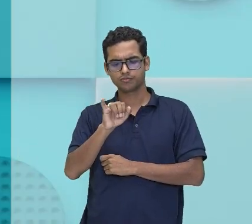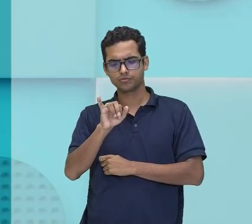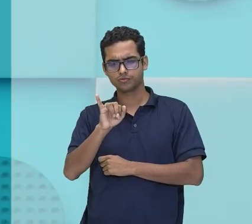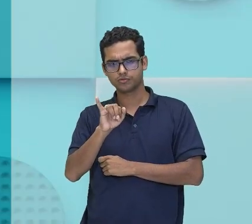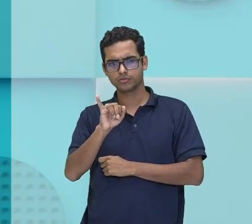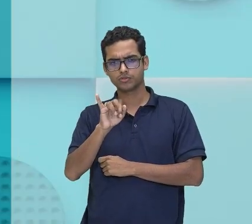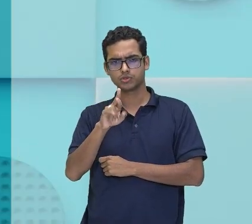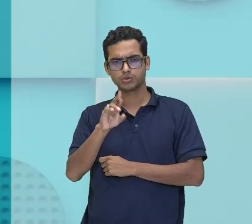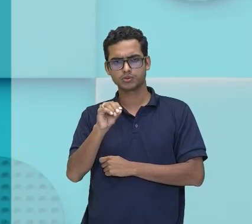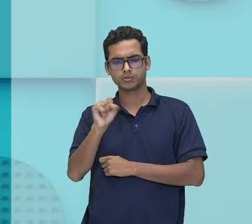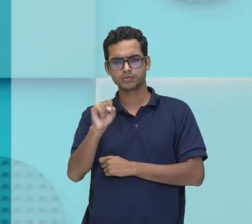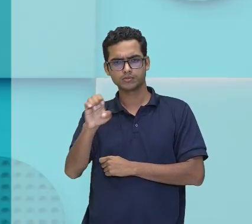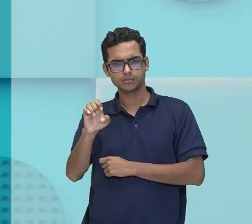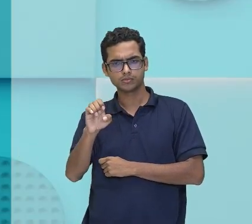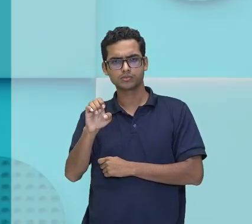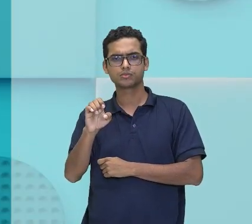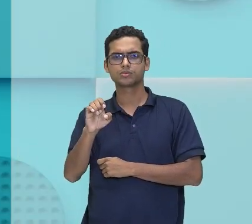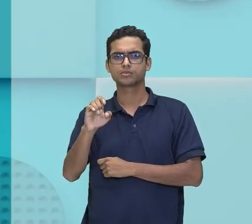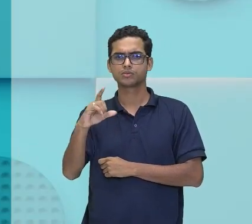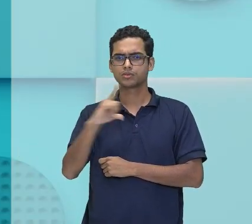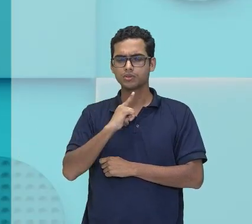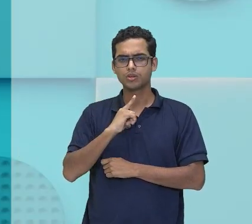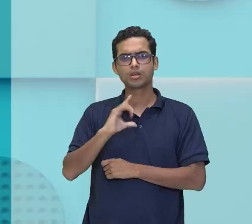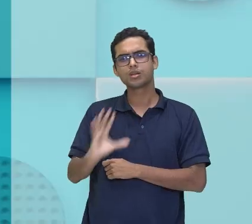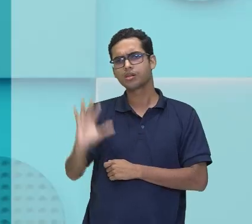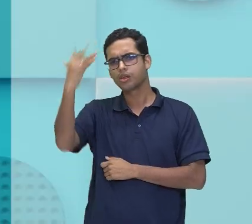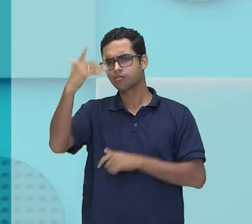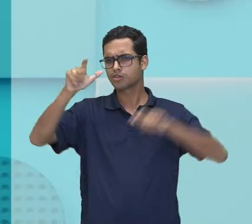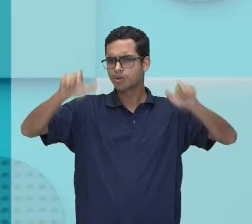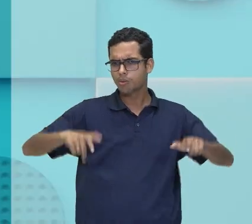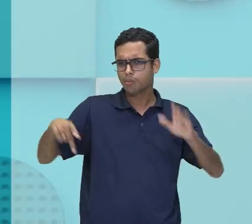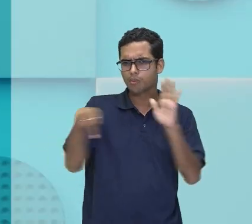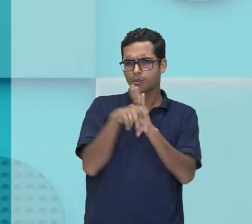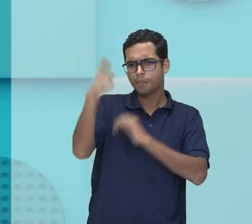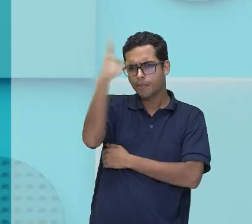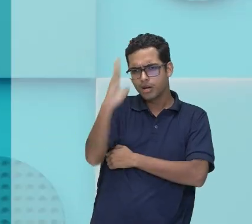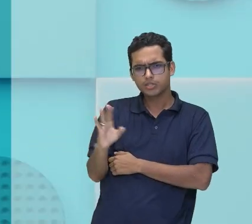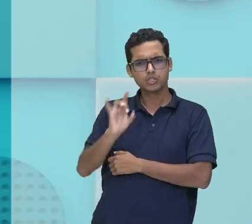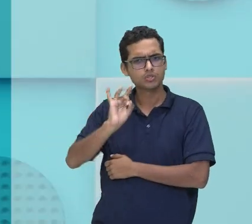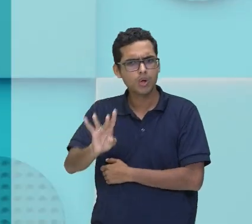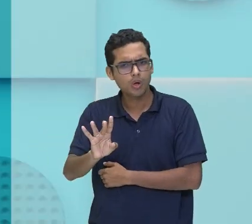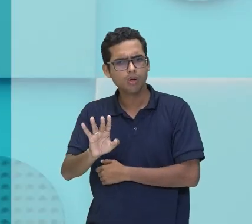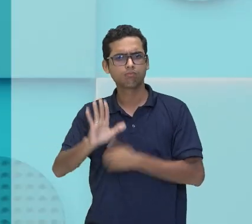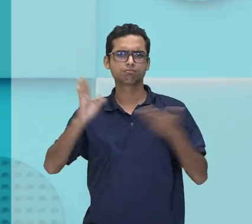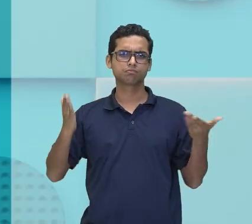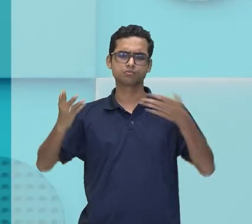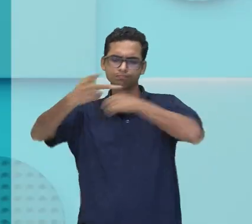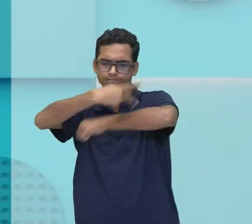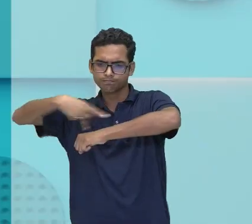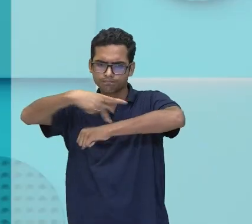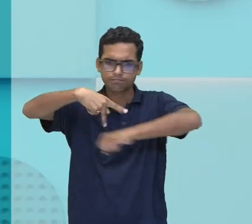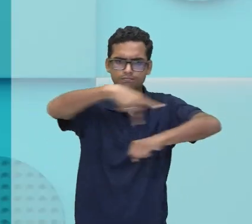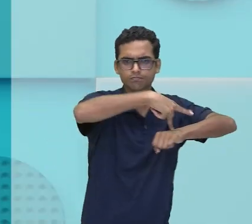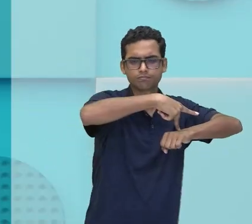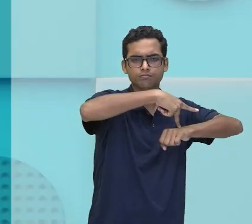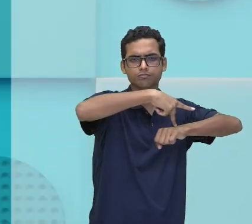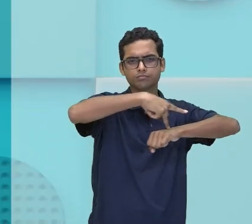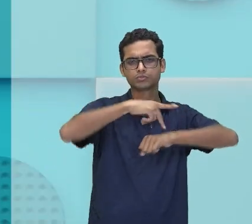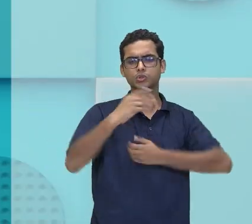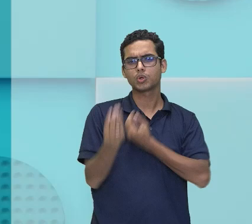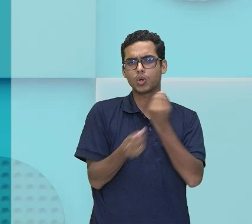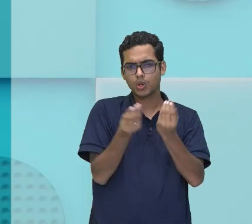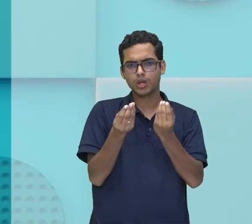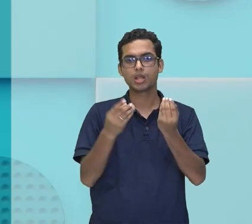ela não acontece somente aqui no Brasil. São vários países lutando contra